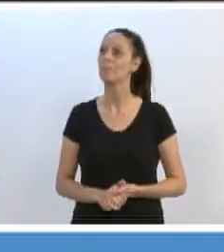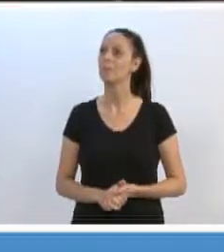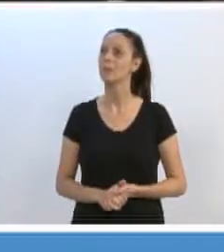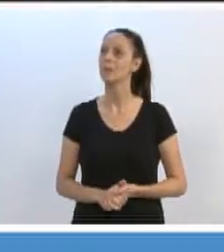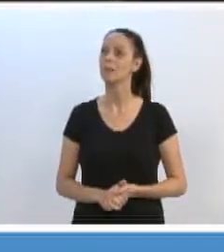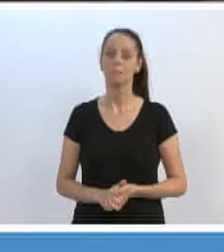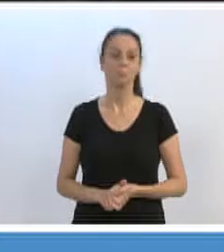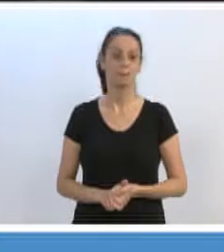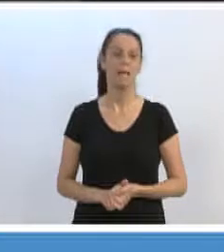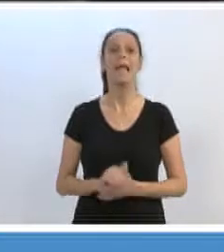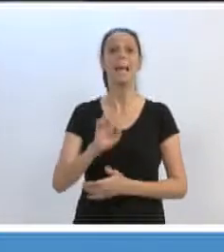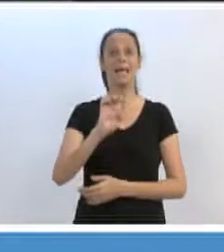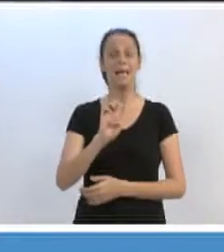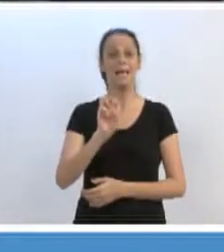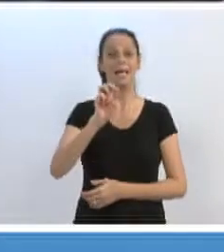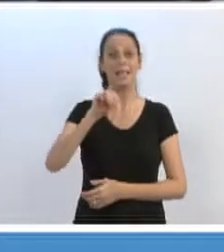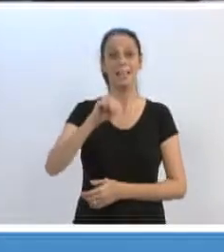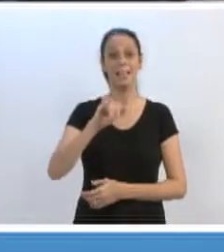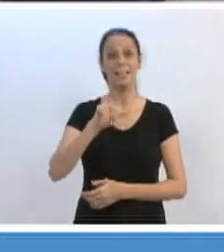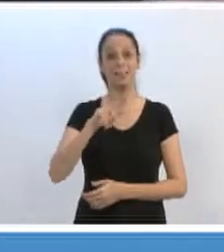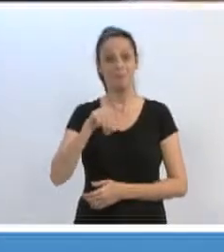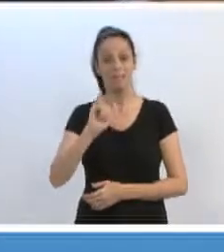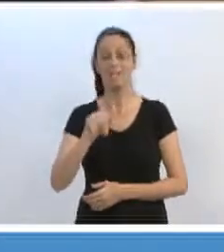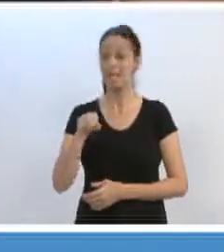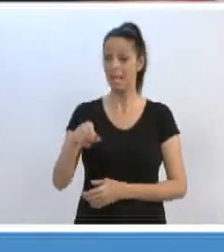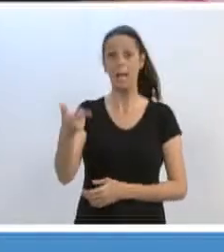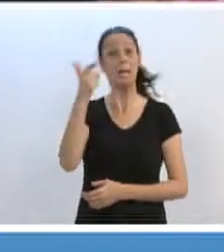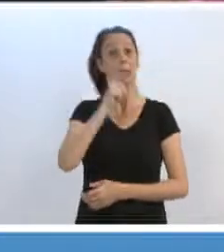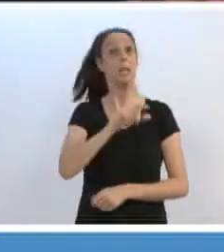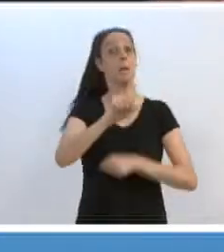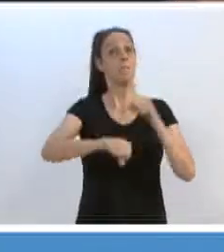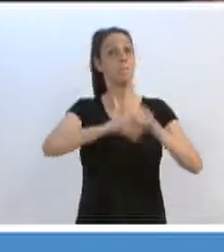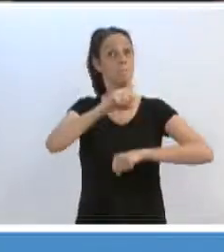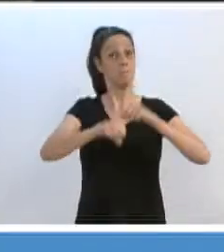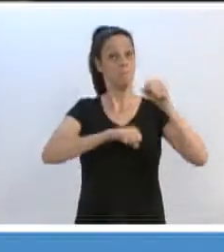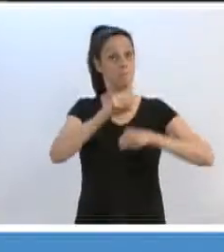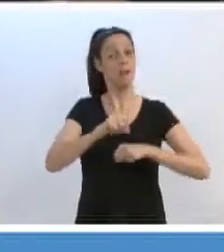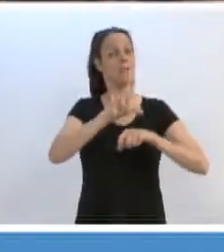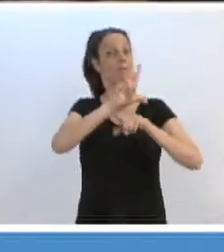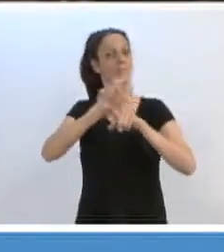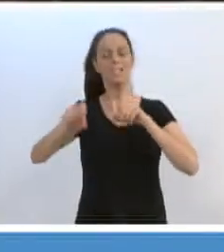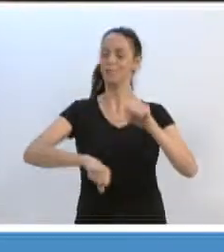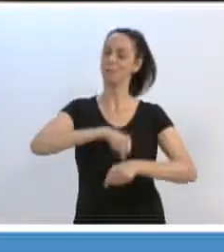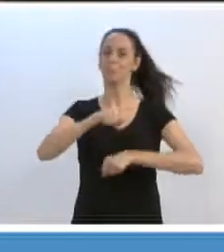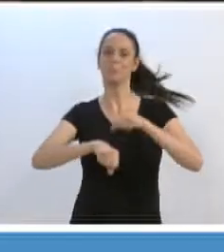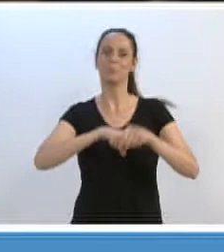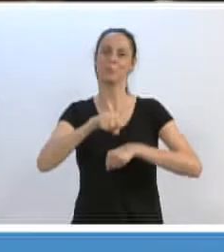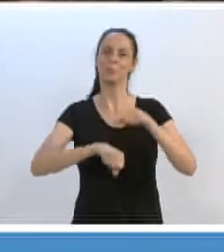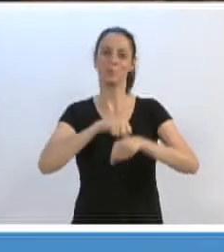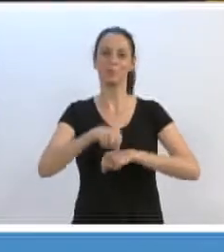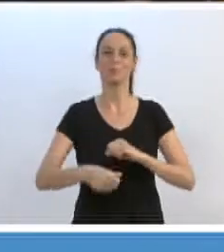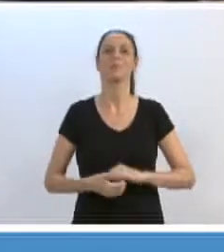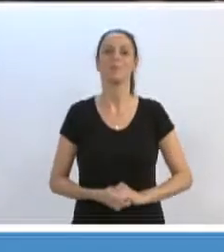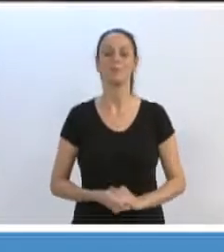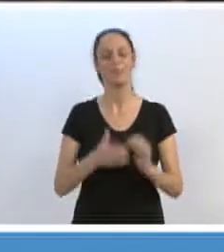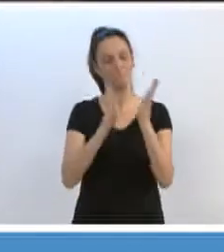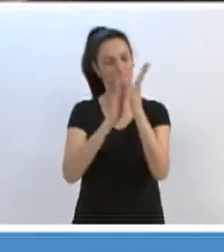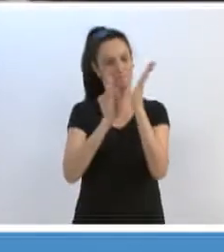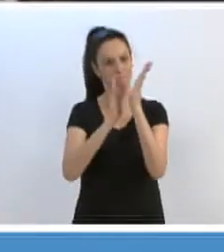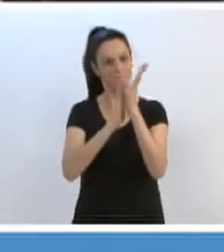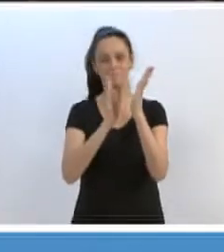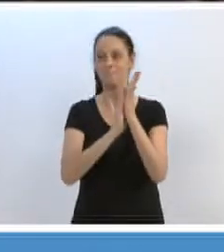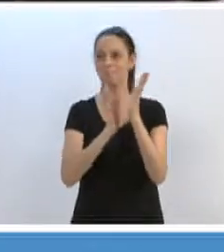Uma salva de palmas para Emily. Então, aqui, uma bicicleta vai sair pedalando aqui da Associação de Moradores.